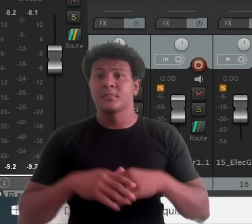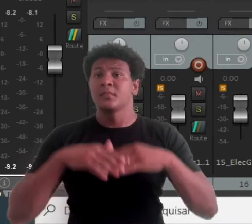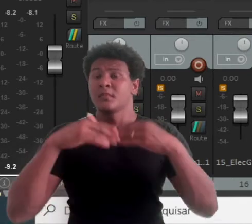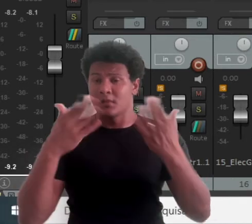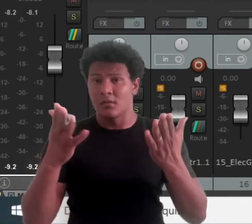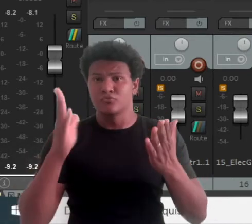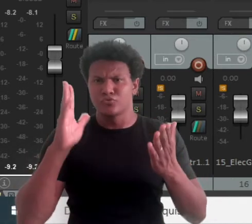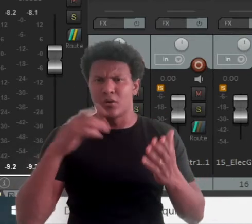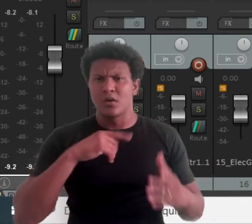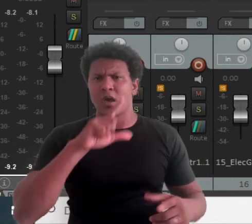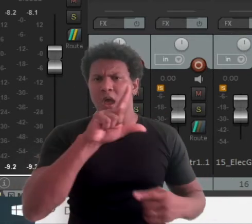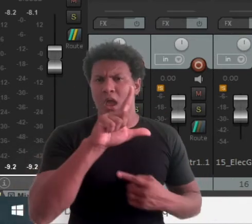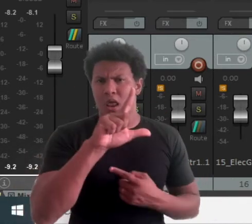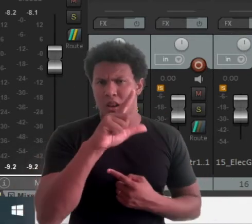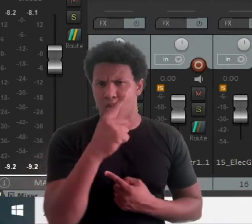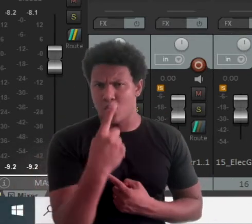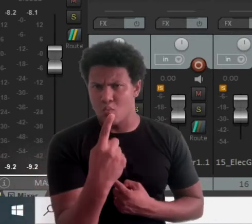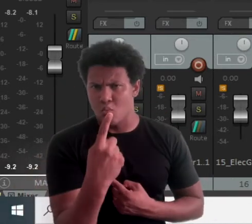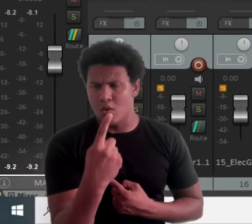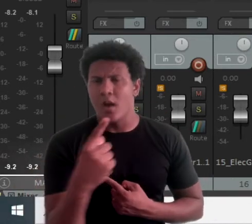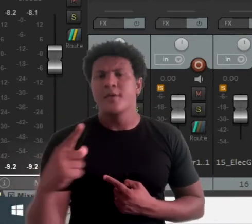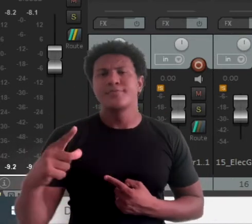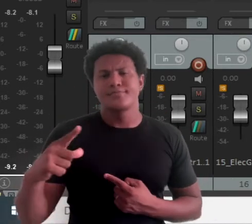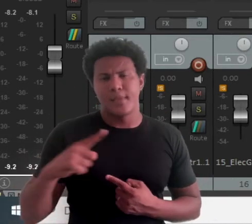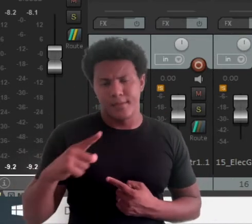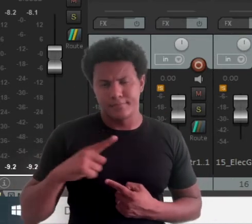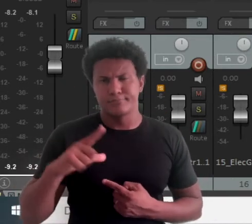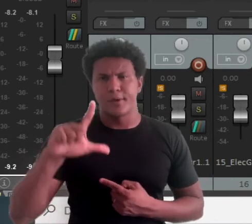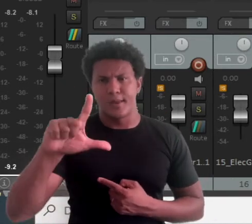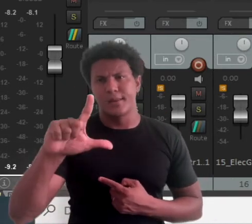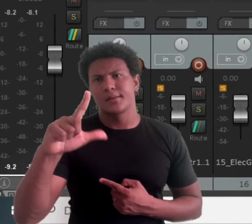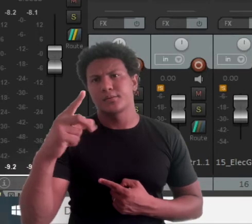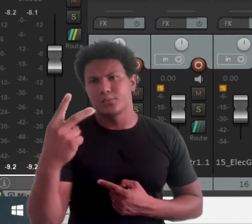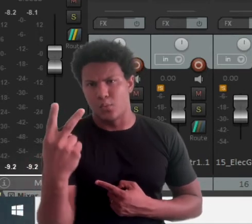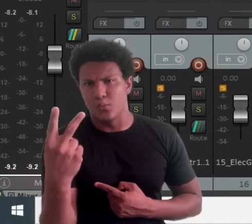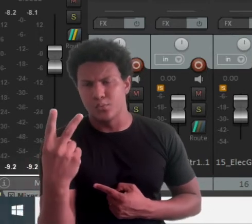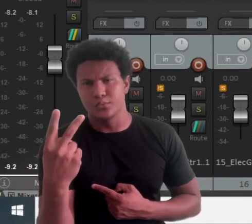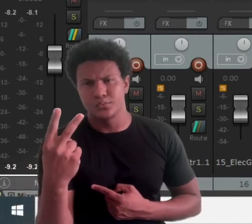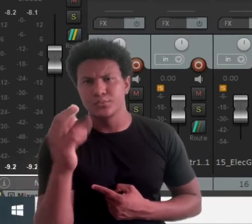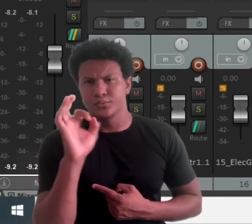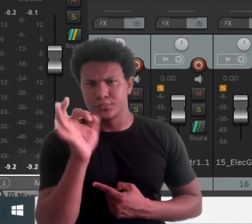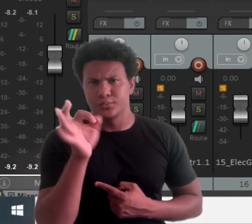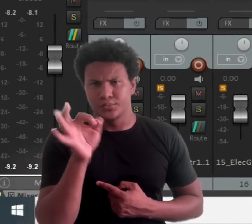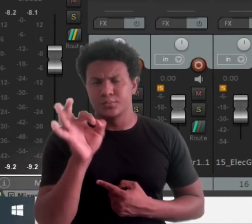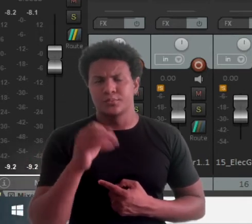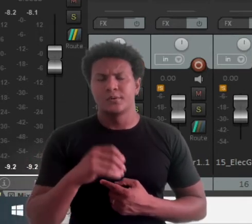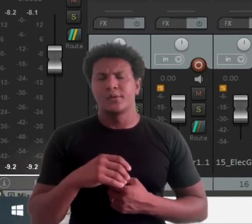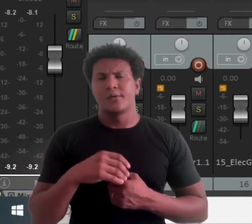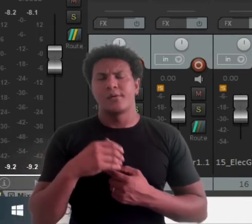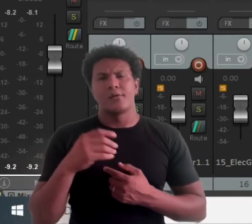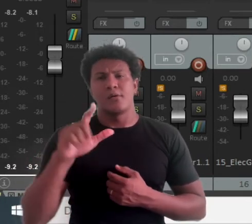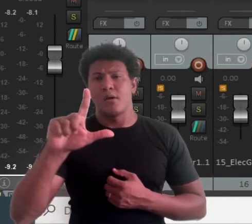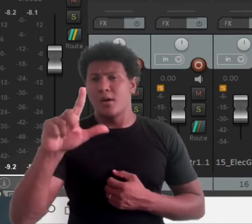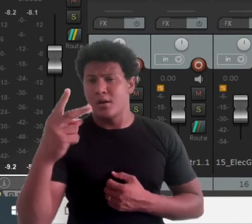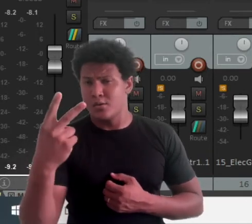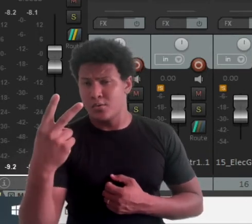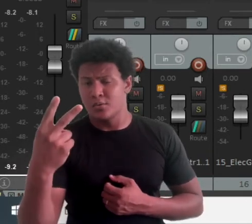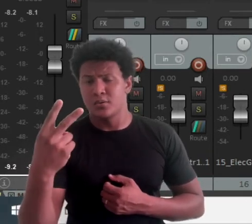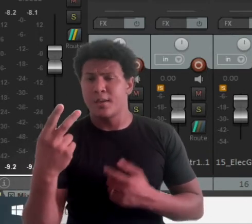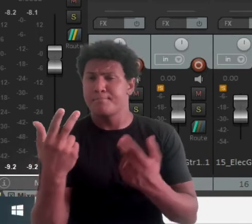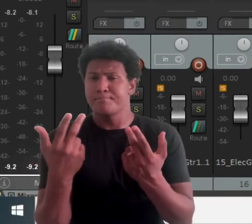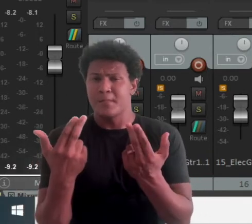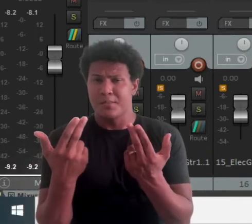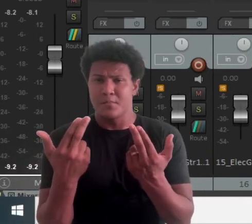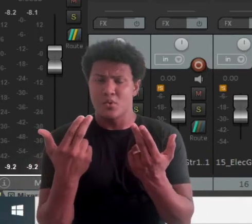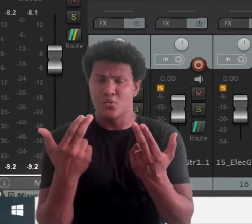gente passou o L1, tem o famoso L2 também, ó. Vou colocar aqui o L2, que ele tem os mesmos